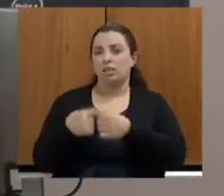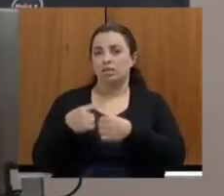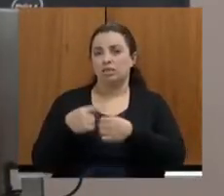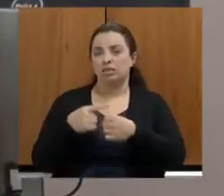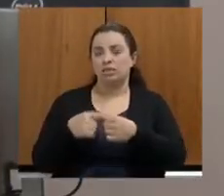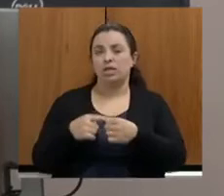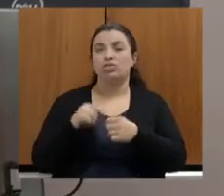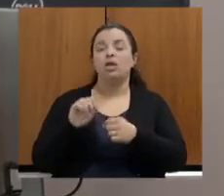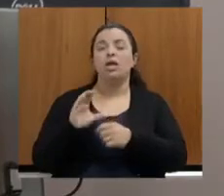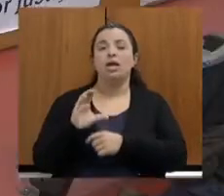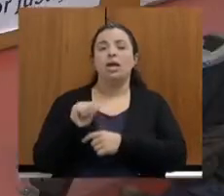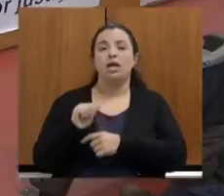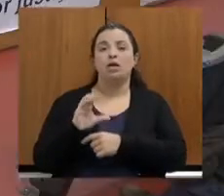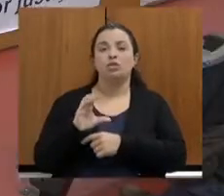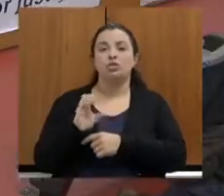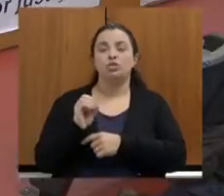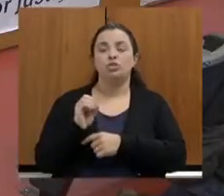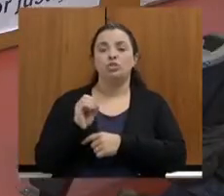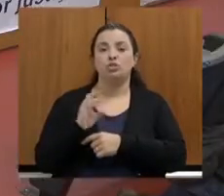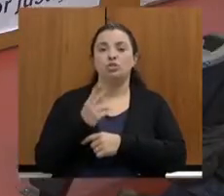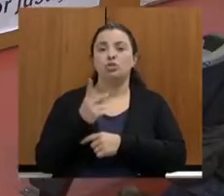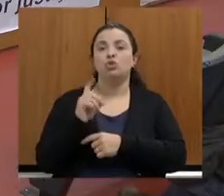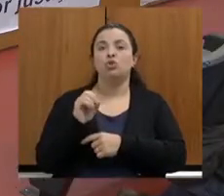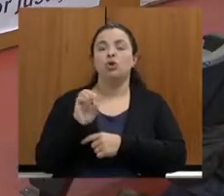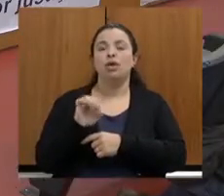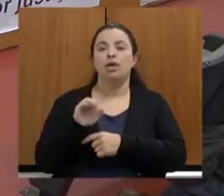Cachoeira Escura por favor